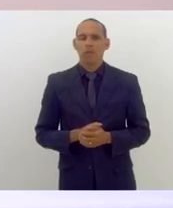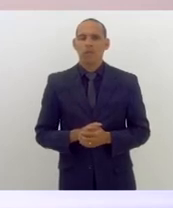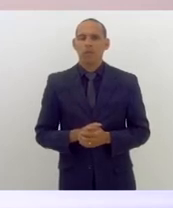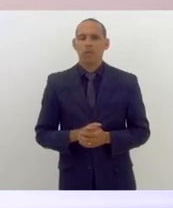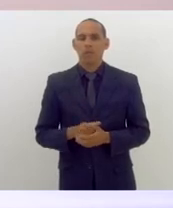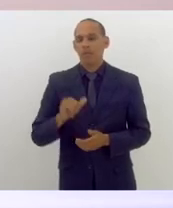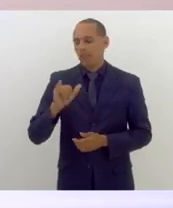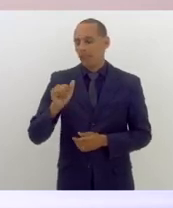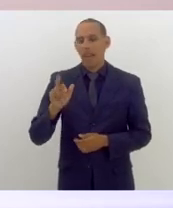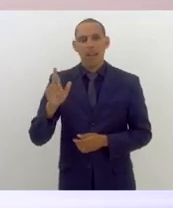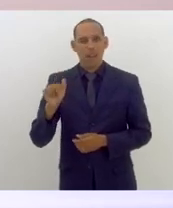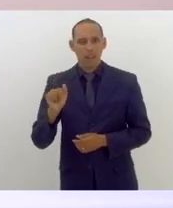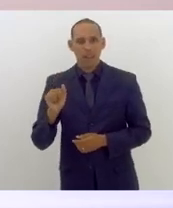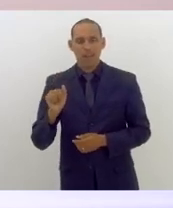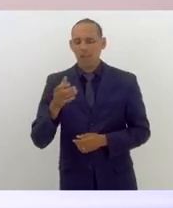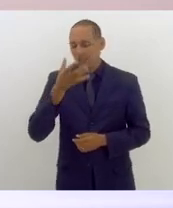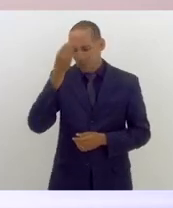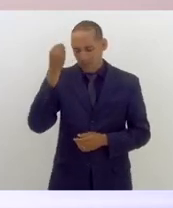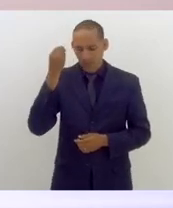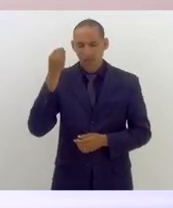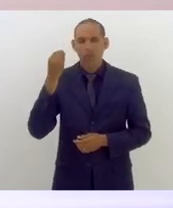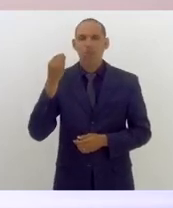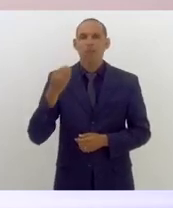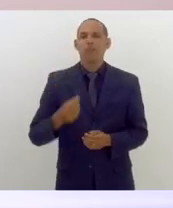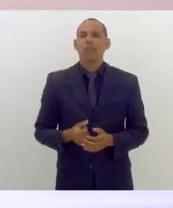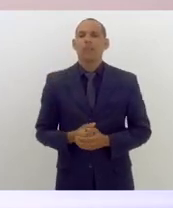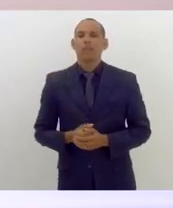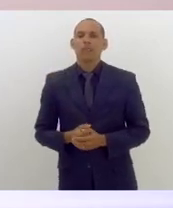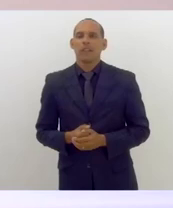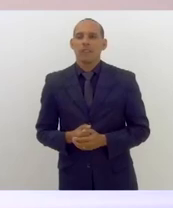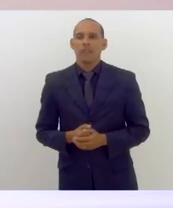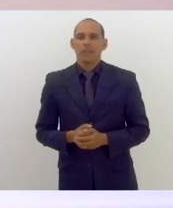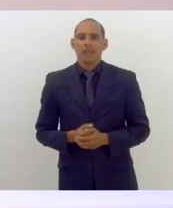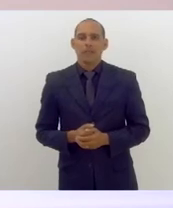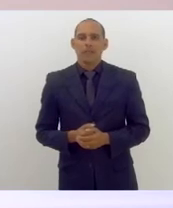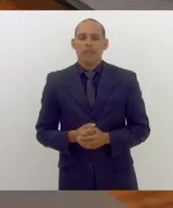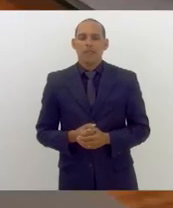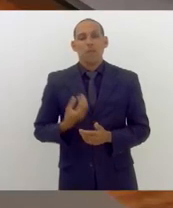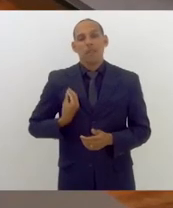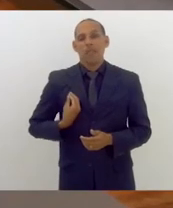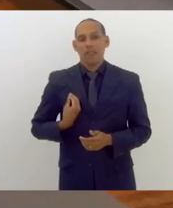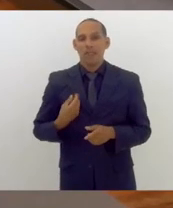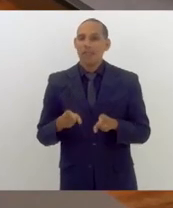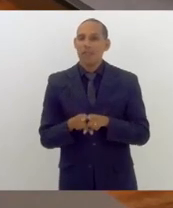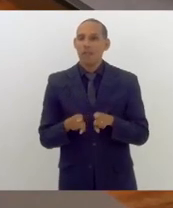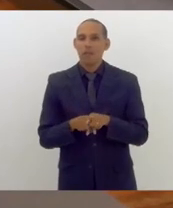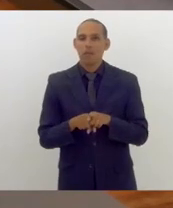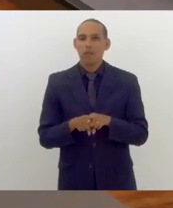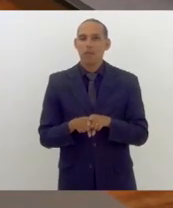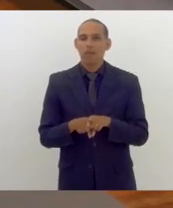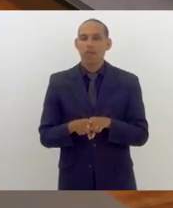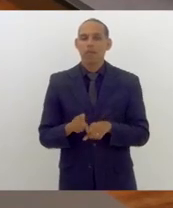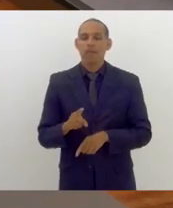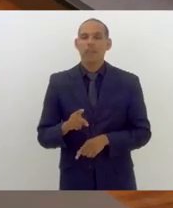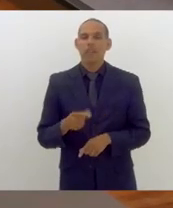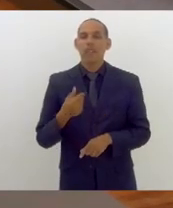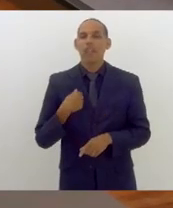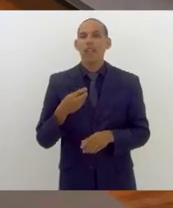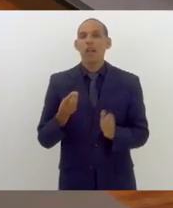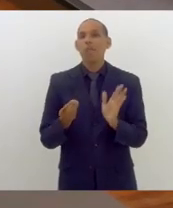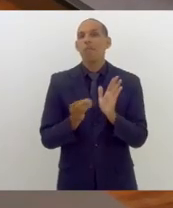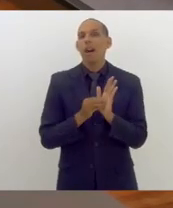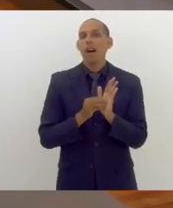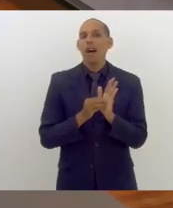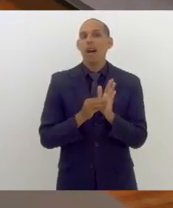dayara sempre esqueço de vocês estarem presentes conosco porque eu vou marcar uma